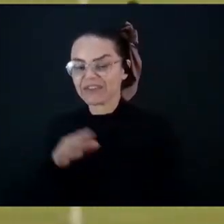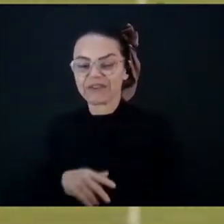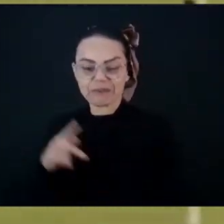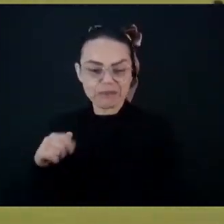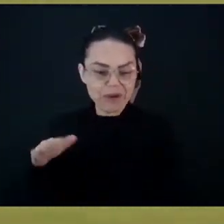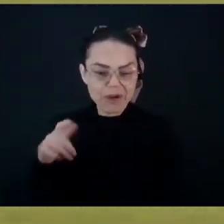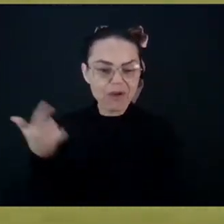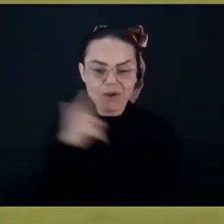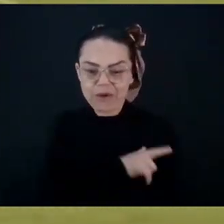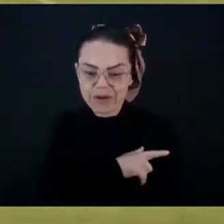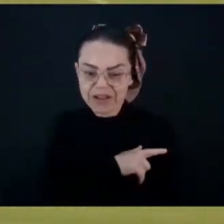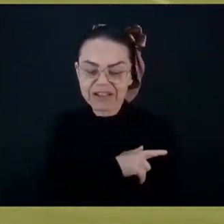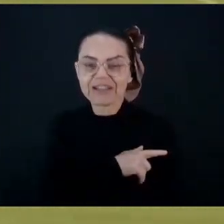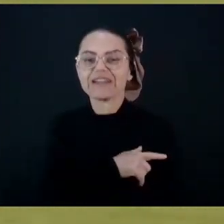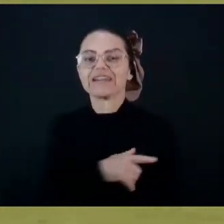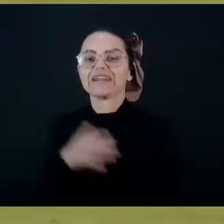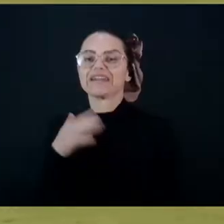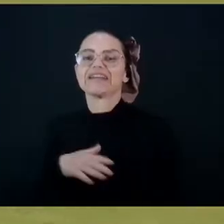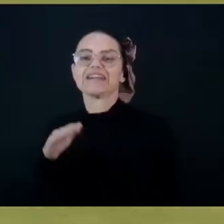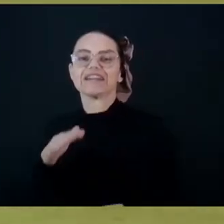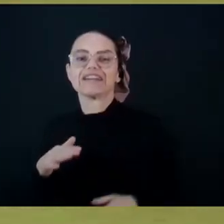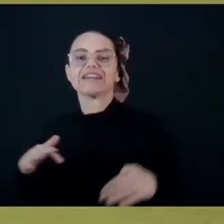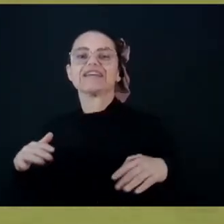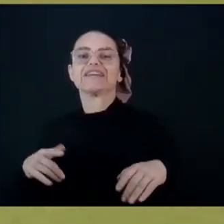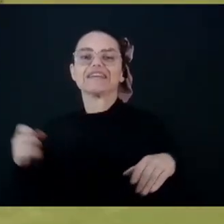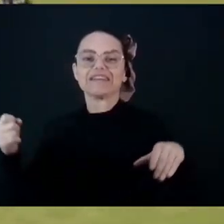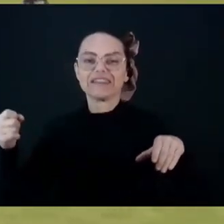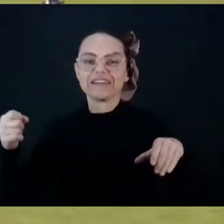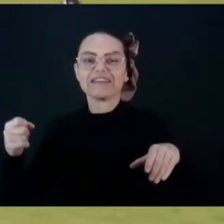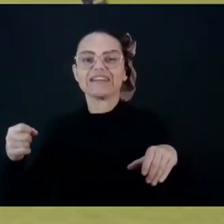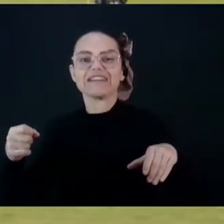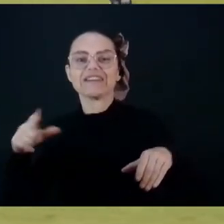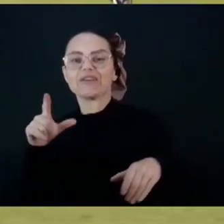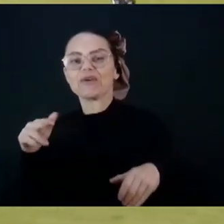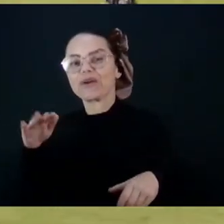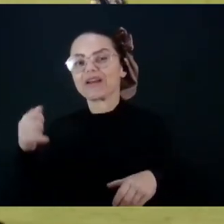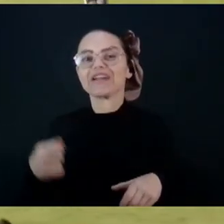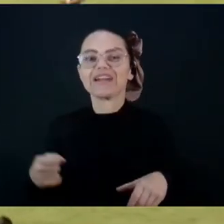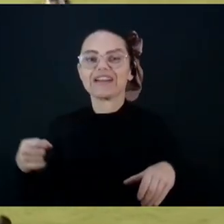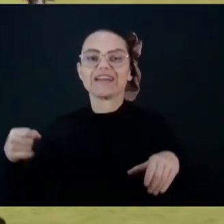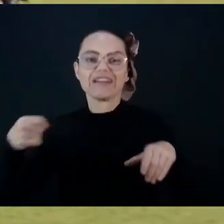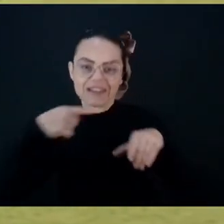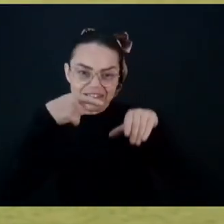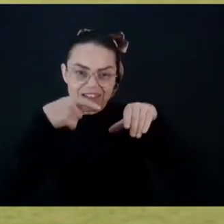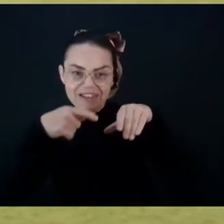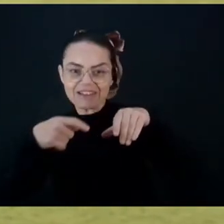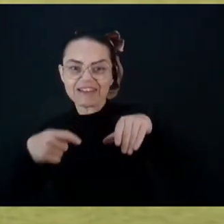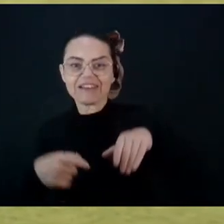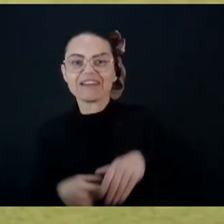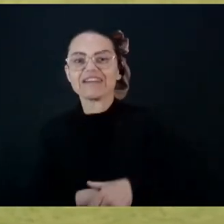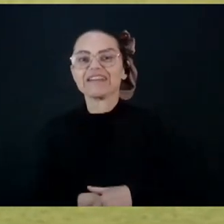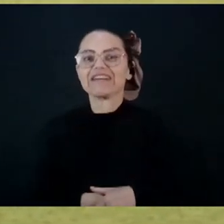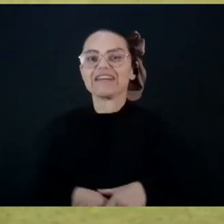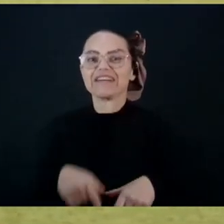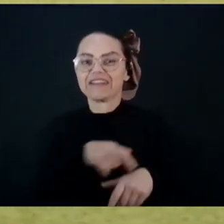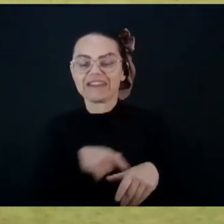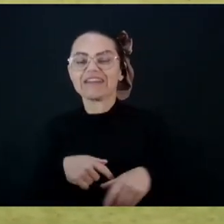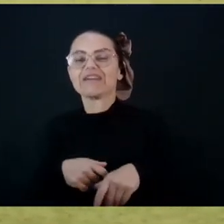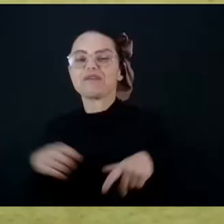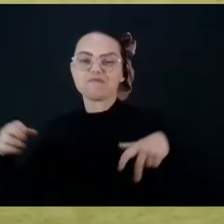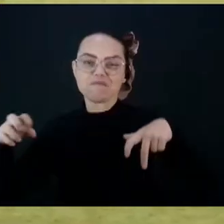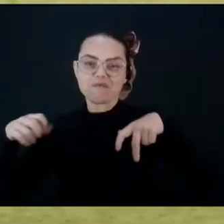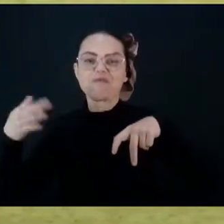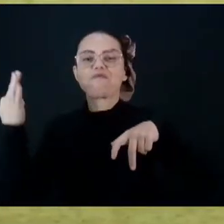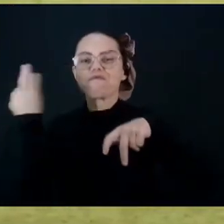nas costas da zaga e lançou Luca, que dentro da área sofreu um sanduíche do goleiro Saulo